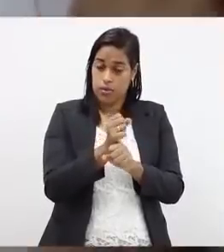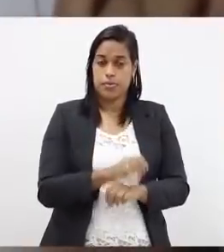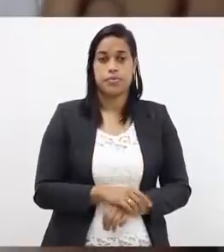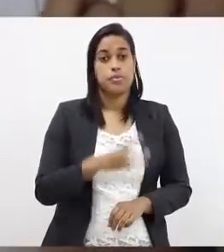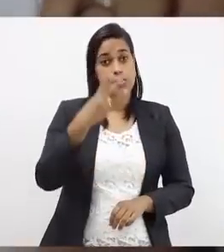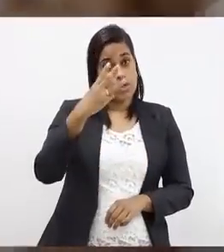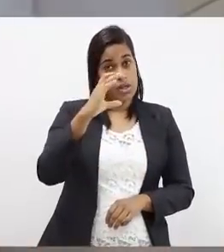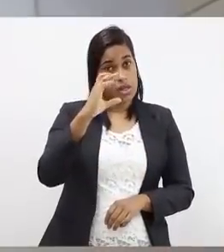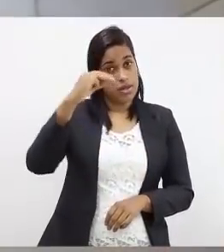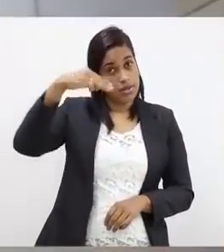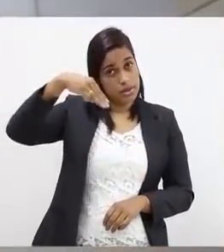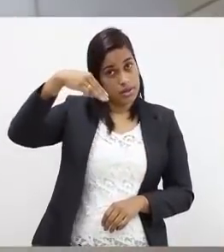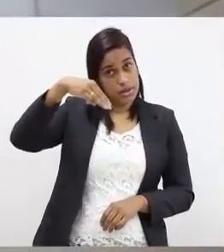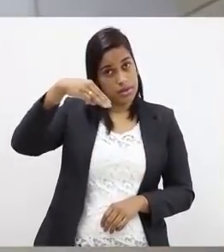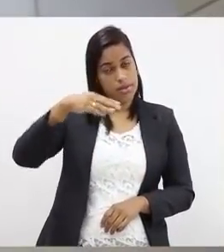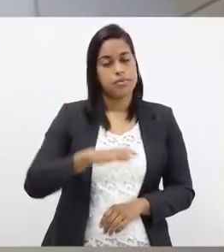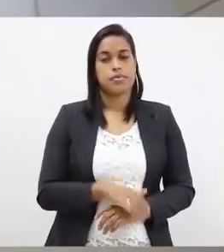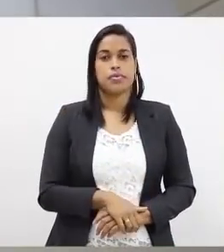3 centímetros,